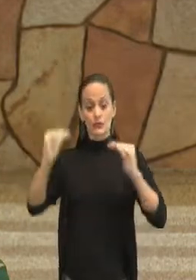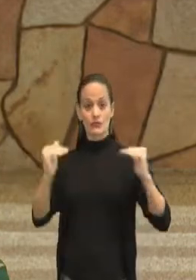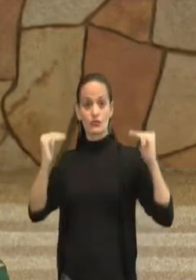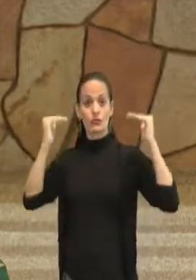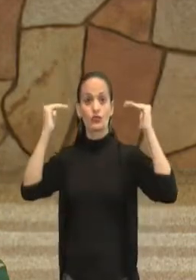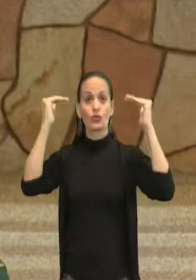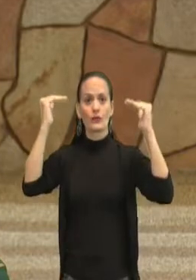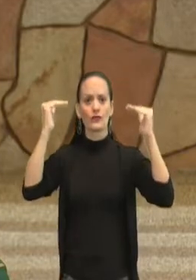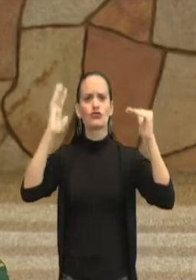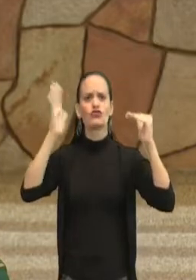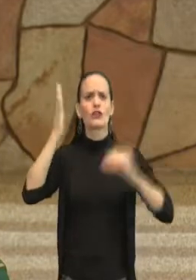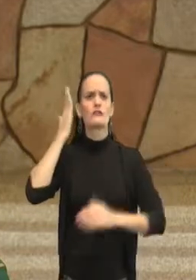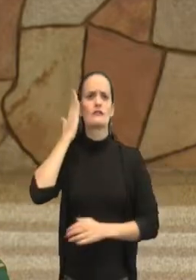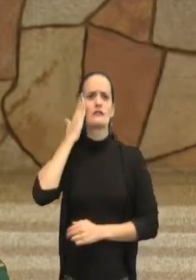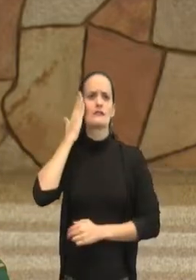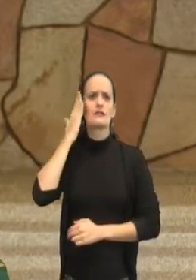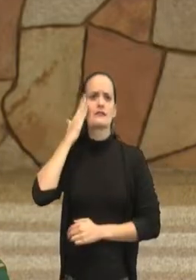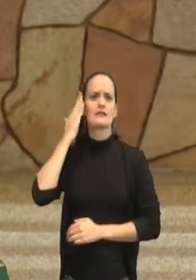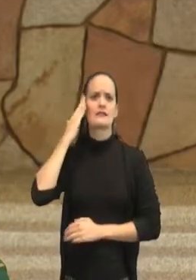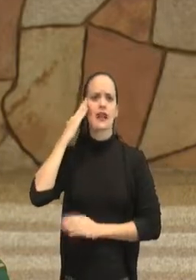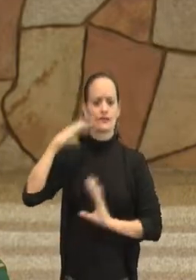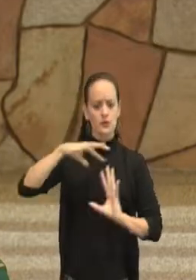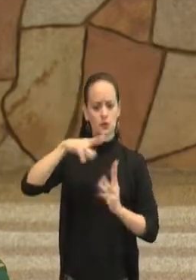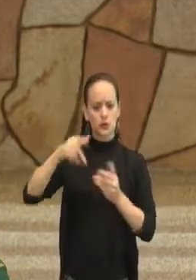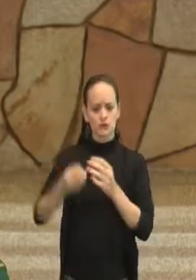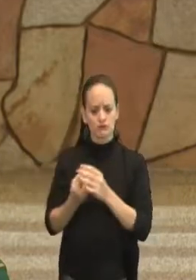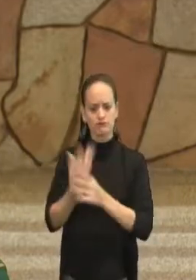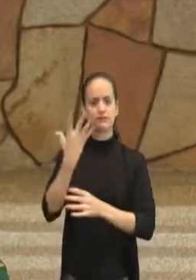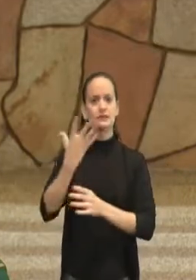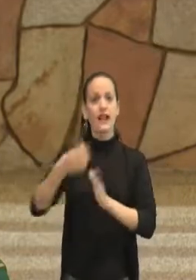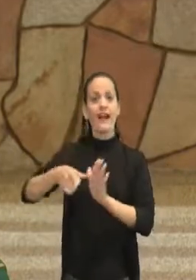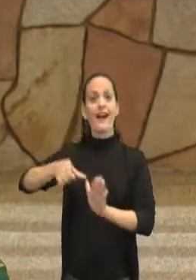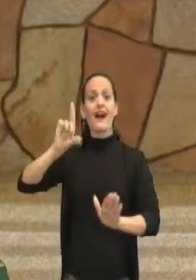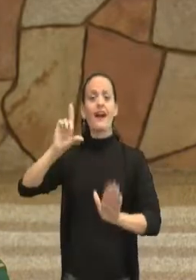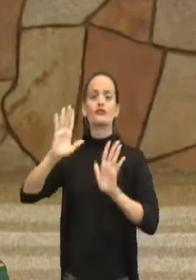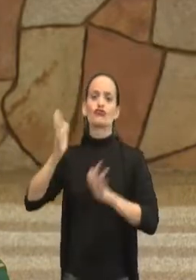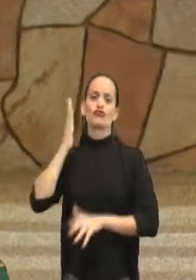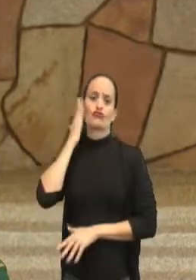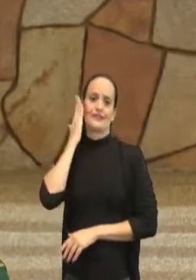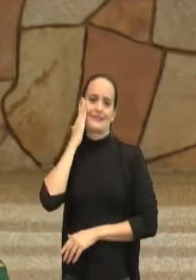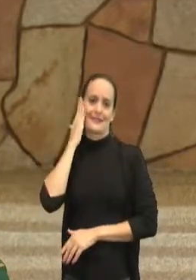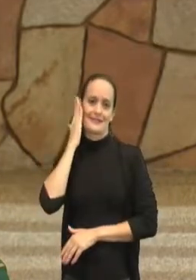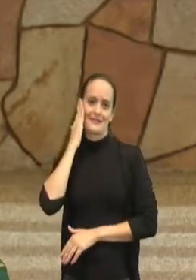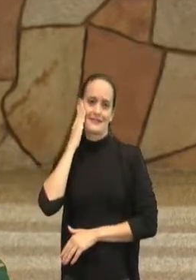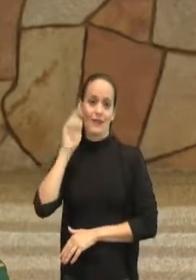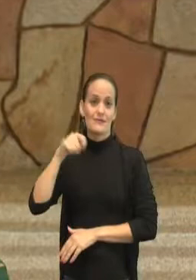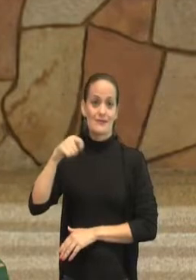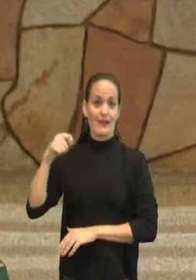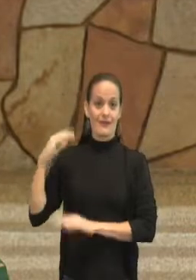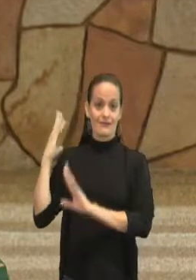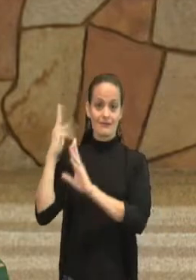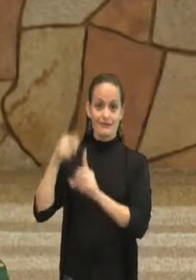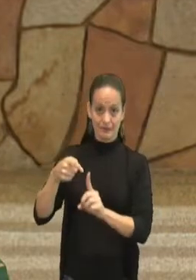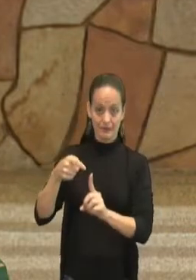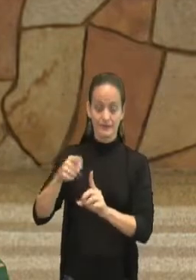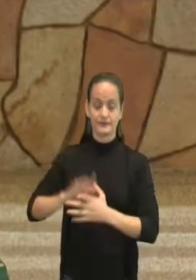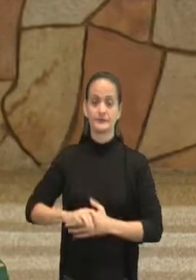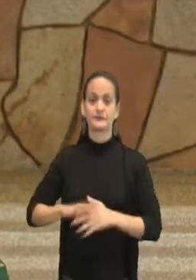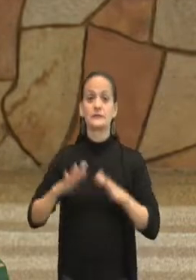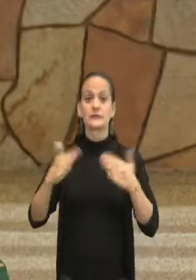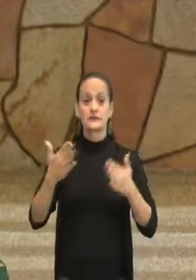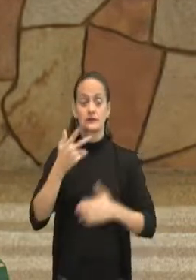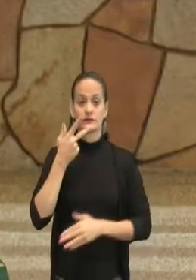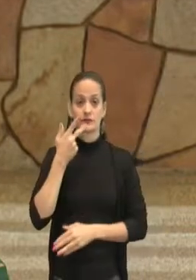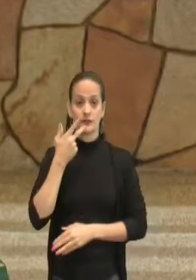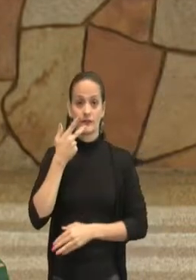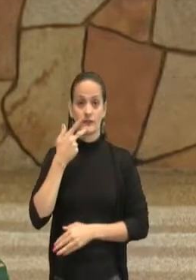da fundação do mundo. Mateus capítulo 25, verso 34 diz: então dirá o rei aos